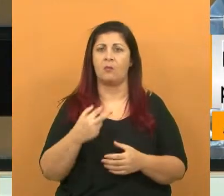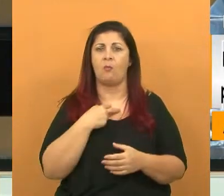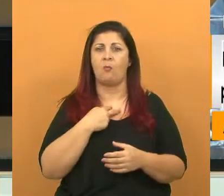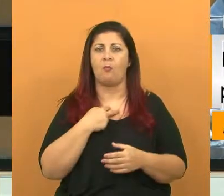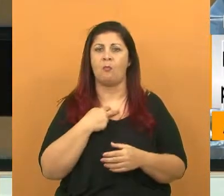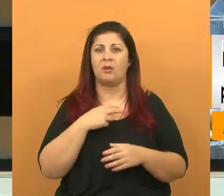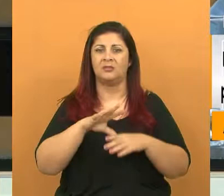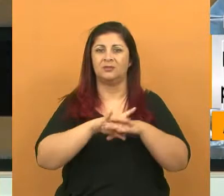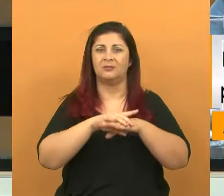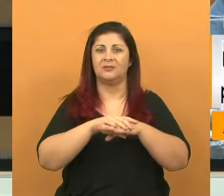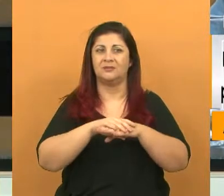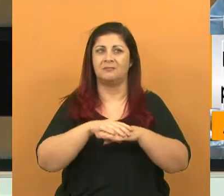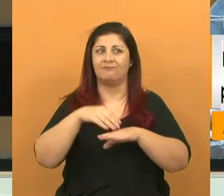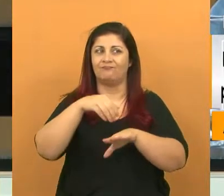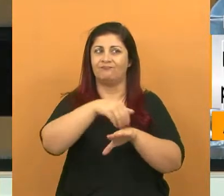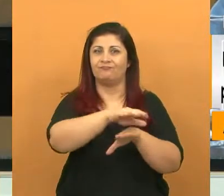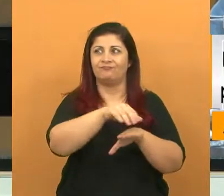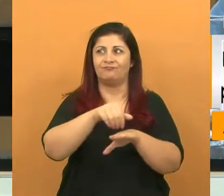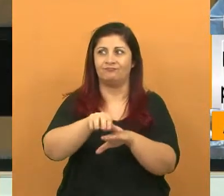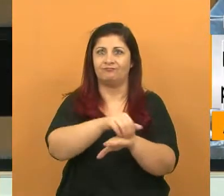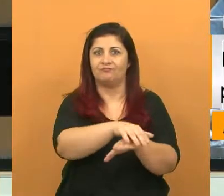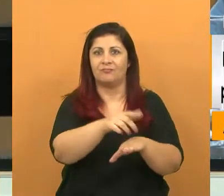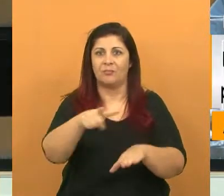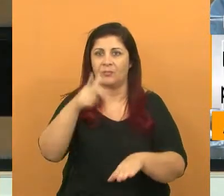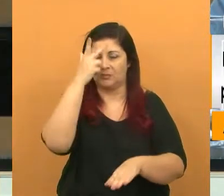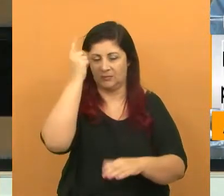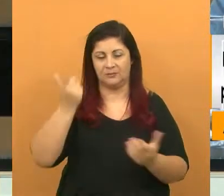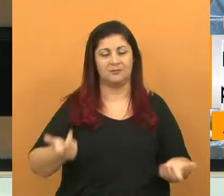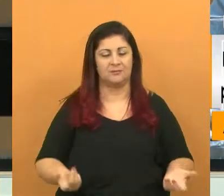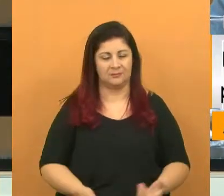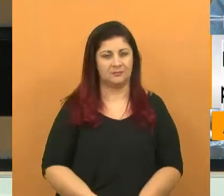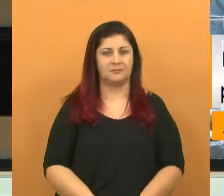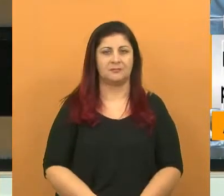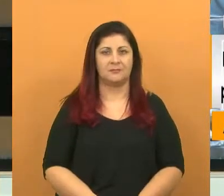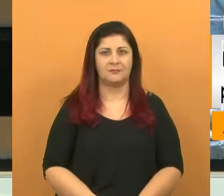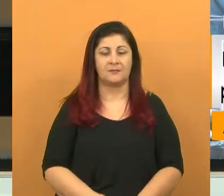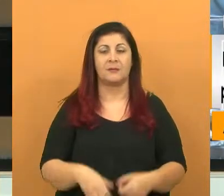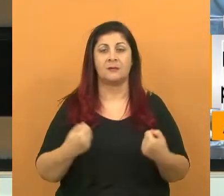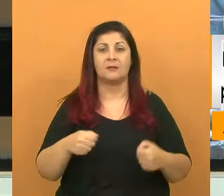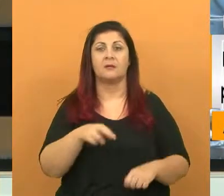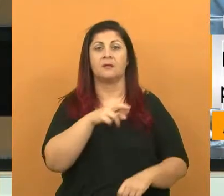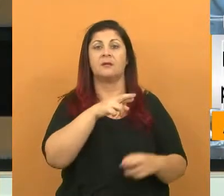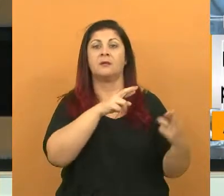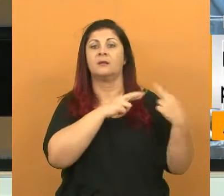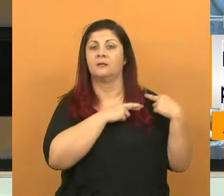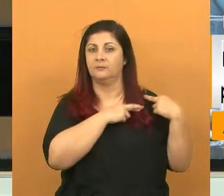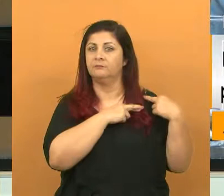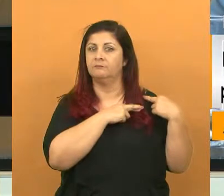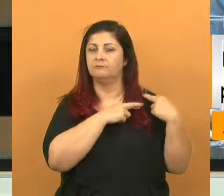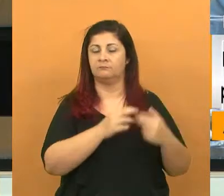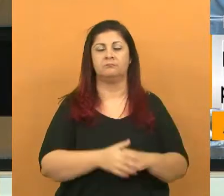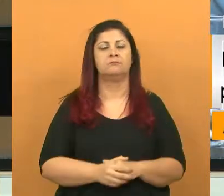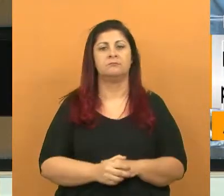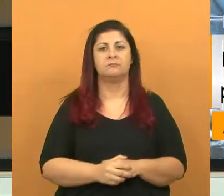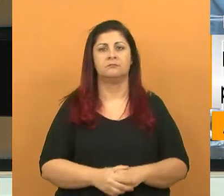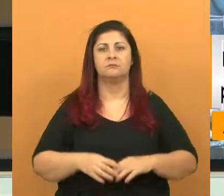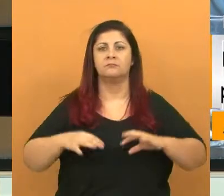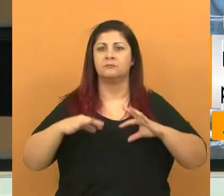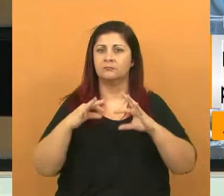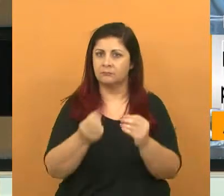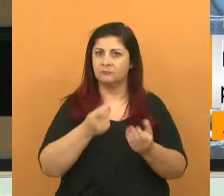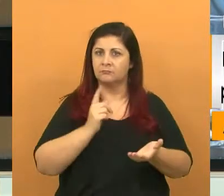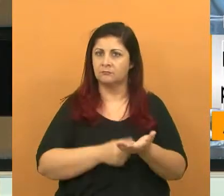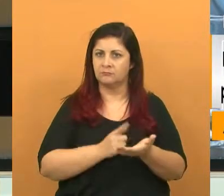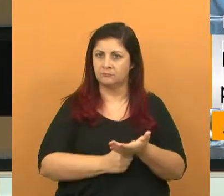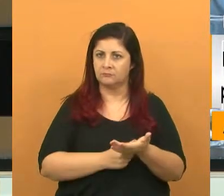nenhuma doença ao parceiro, às outras pessoas. Então, essa questão de responsabilidade, de maturidade. Então, todo projeto